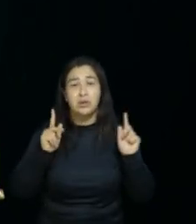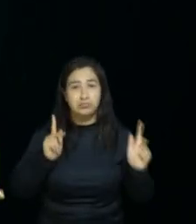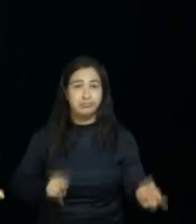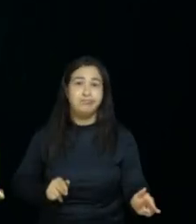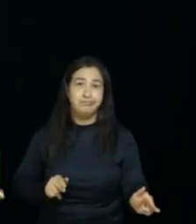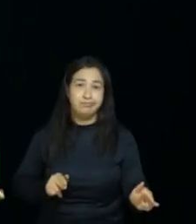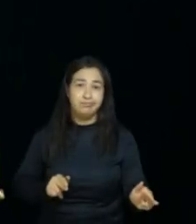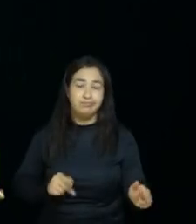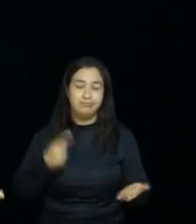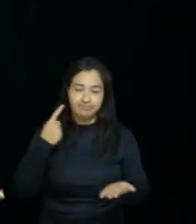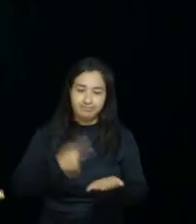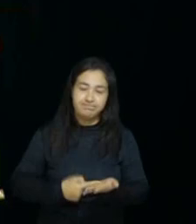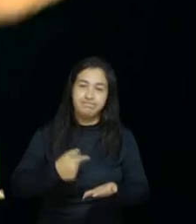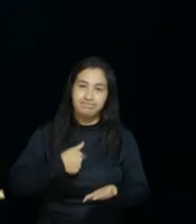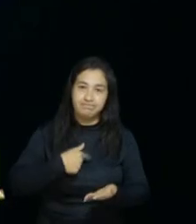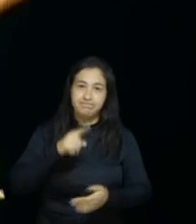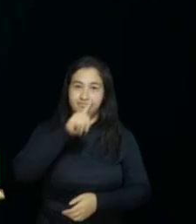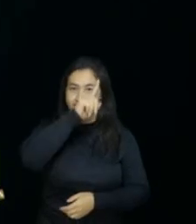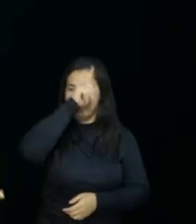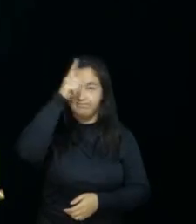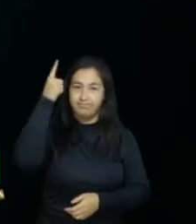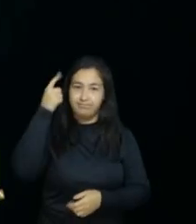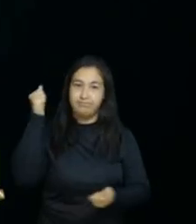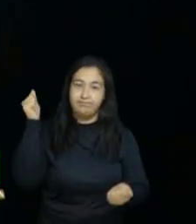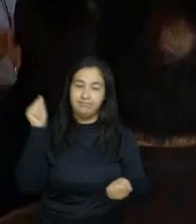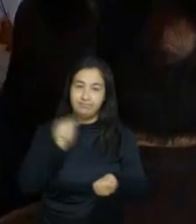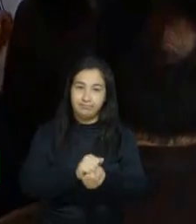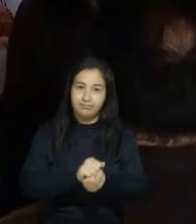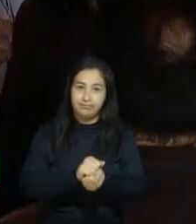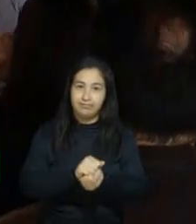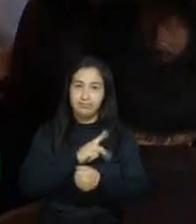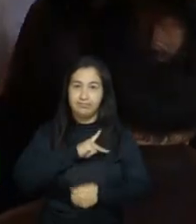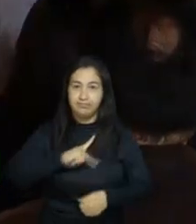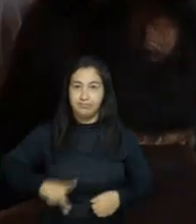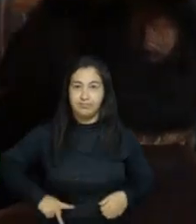aí para essa iniciativa em conjunto com a presidência. Obrigado.